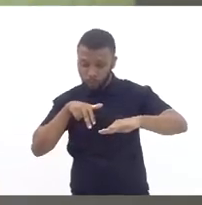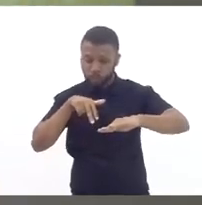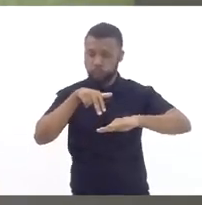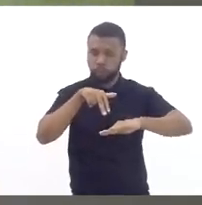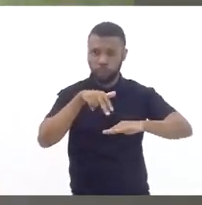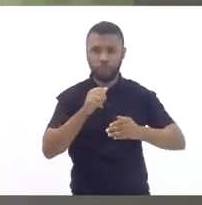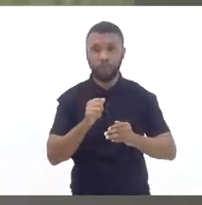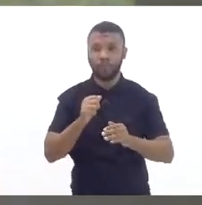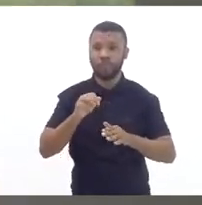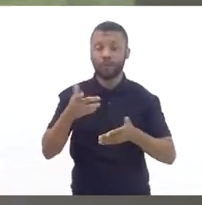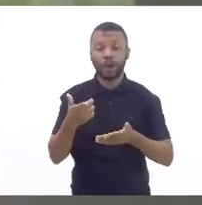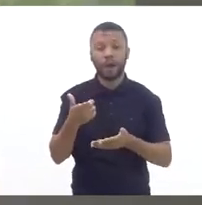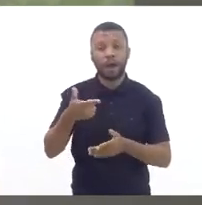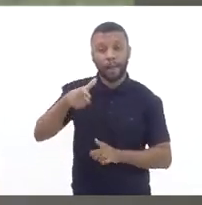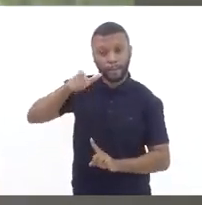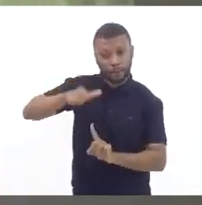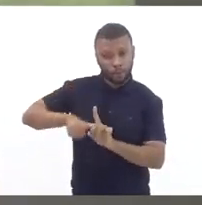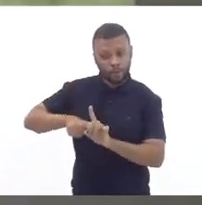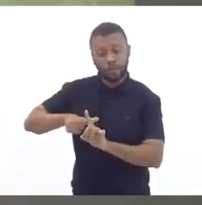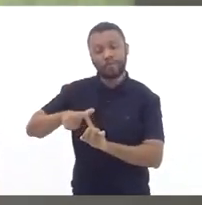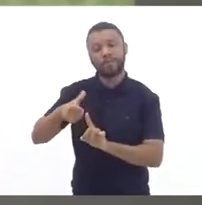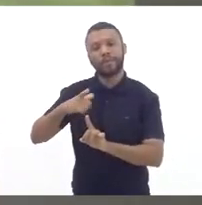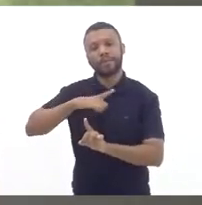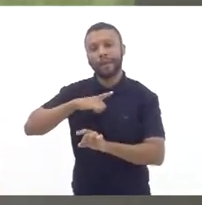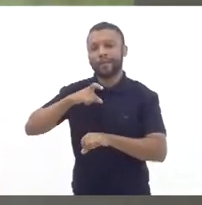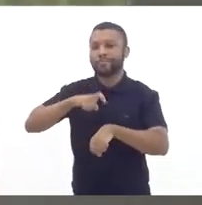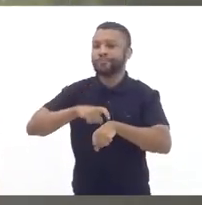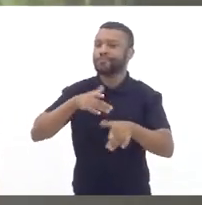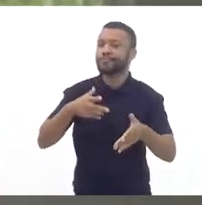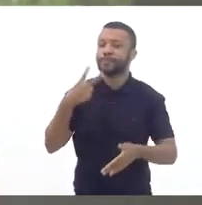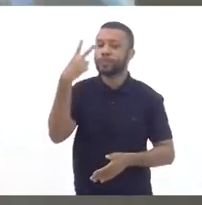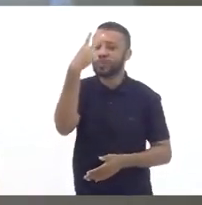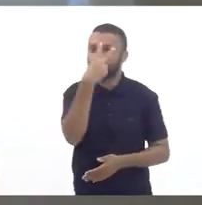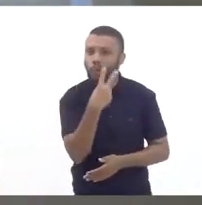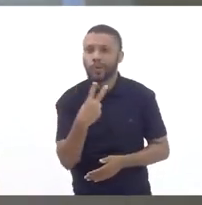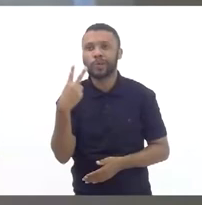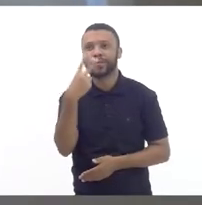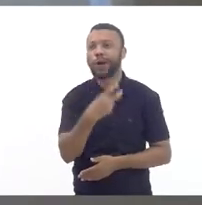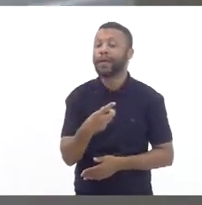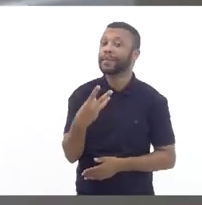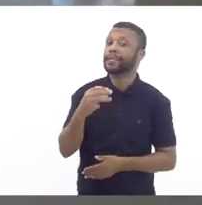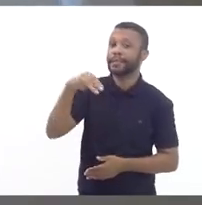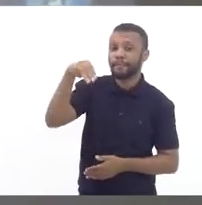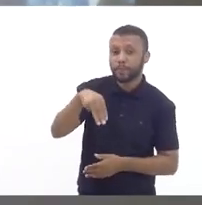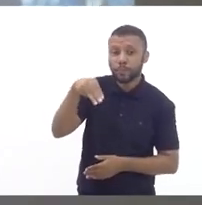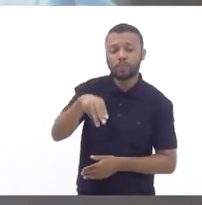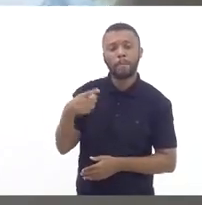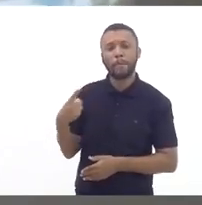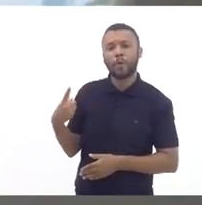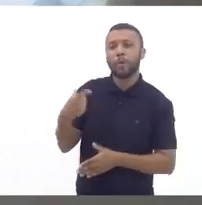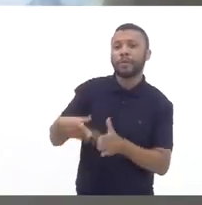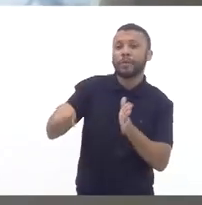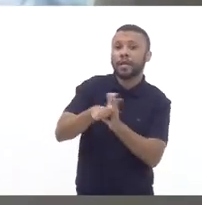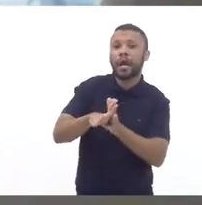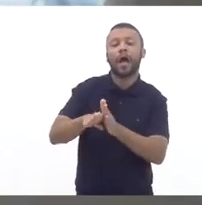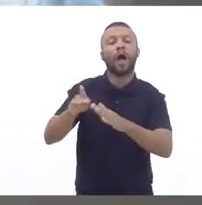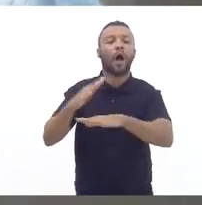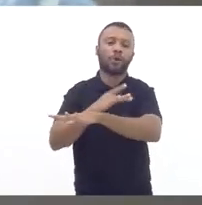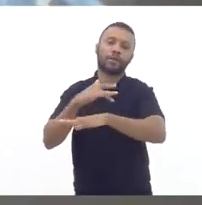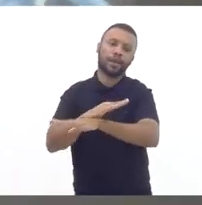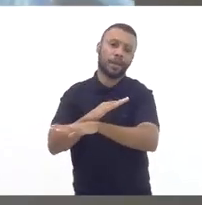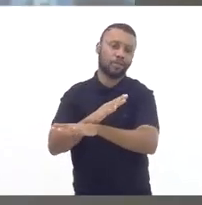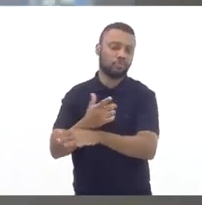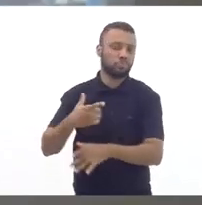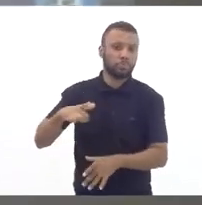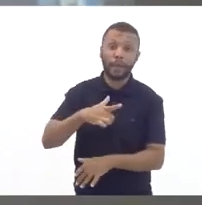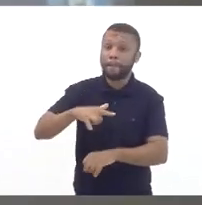aí 2 horas e meia para chegar ao centro da cidade. Não tem banheiro. Os passageiros precisam descer toda essa escada porque não temos rampa